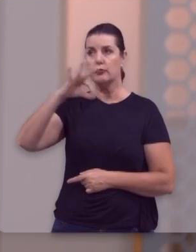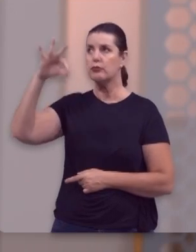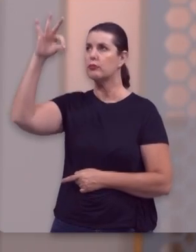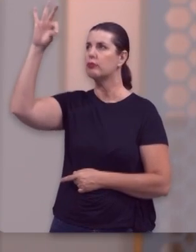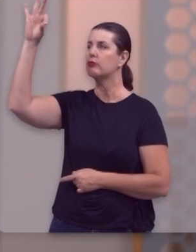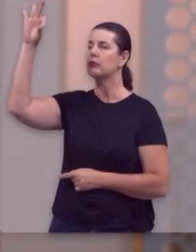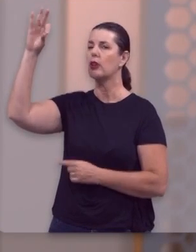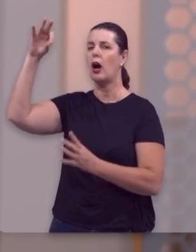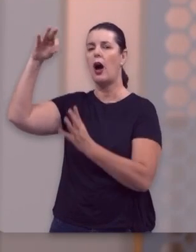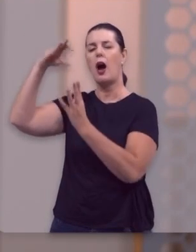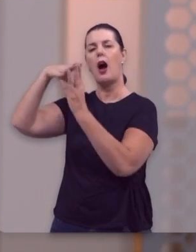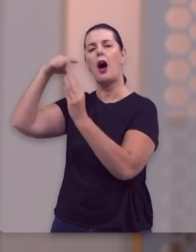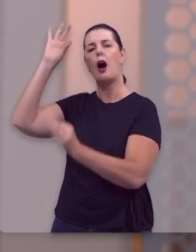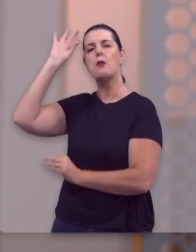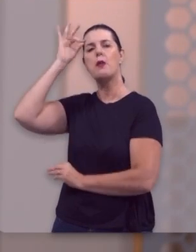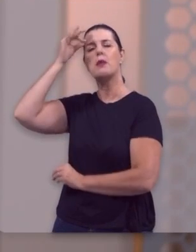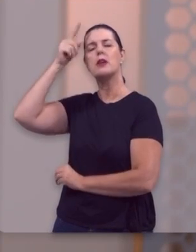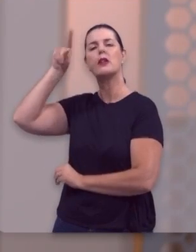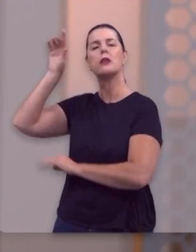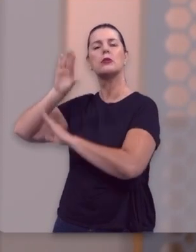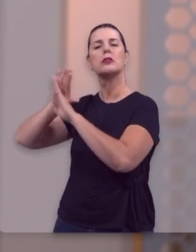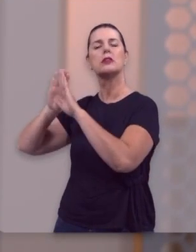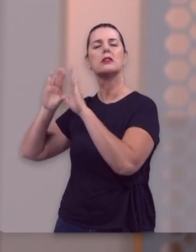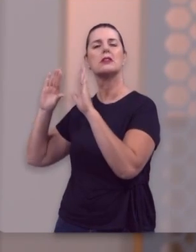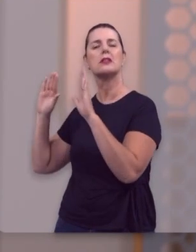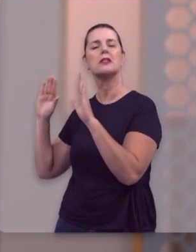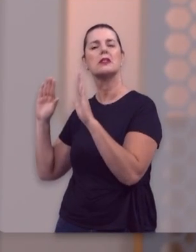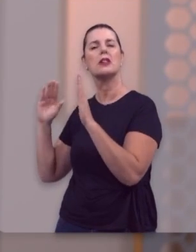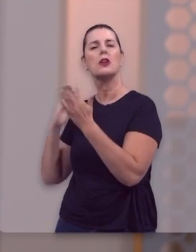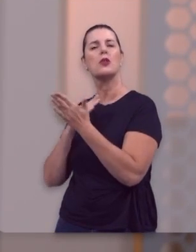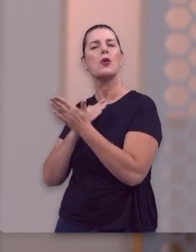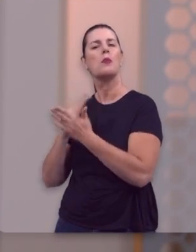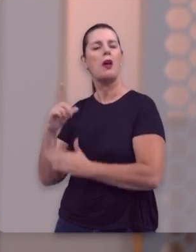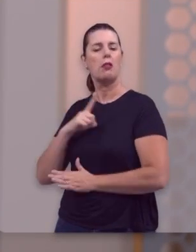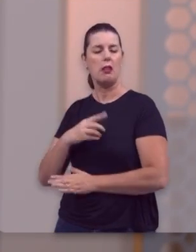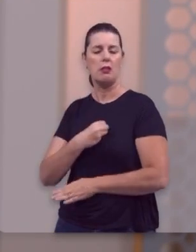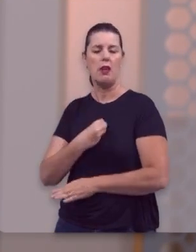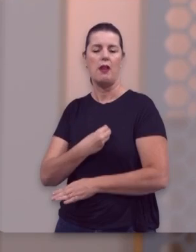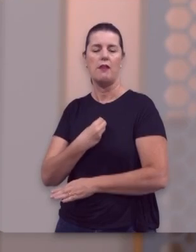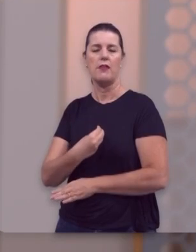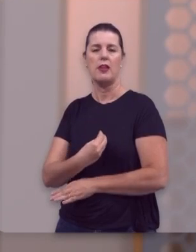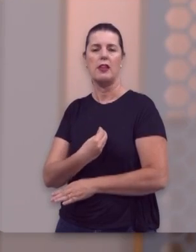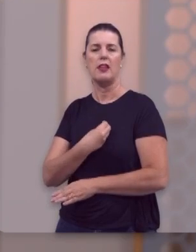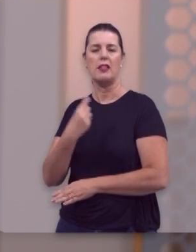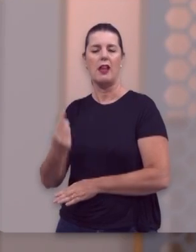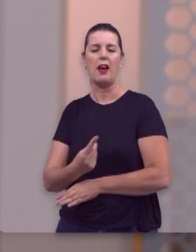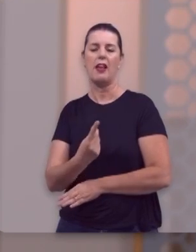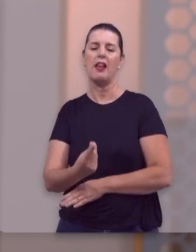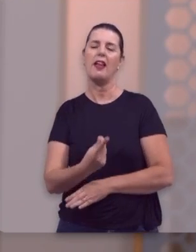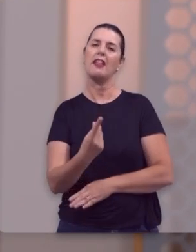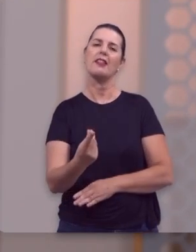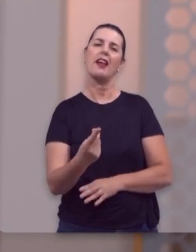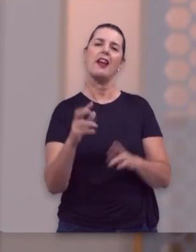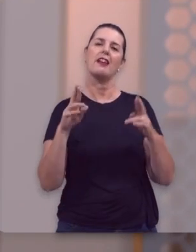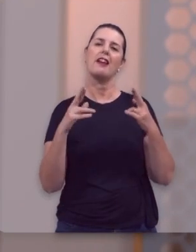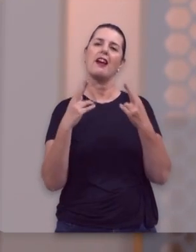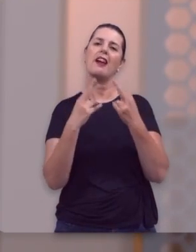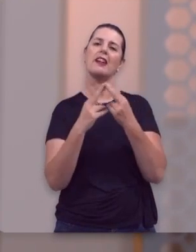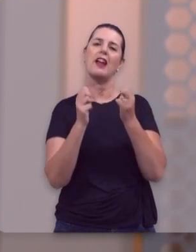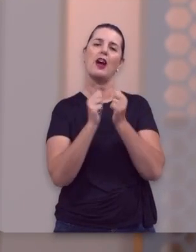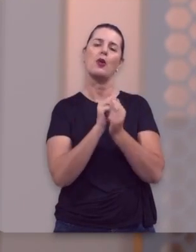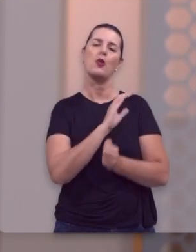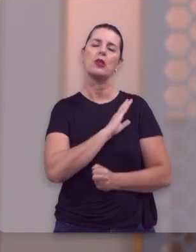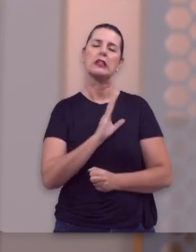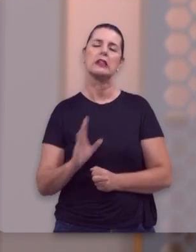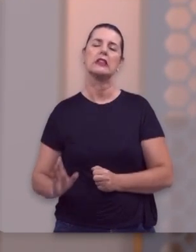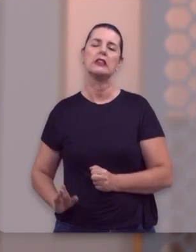sobe imediatamente para o céu, e começa a desfrutar das venturas eternas, começa a reinar com Cristo, onde não